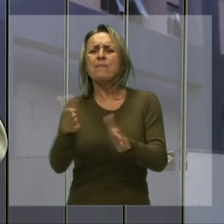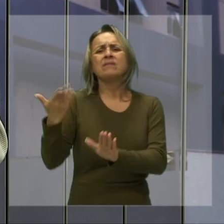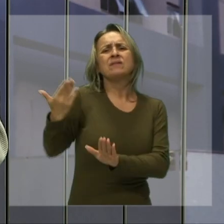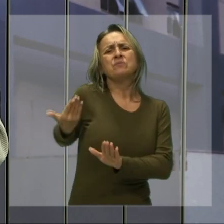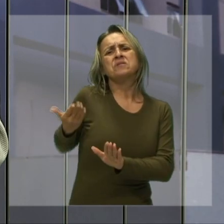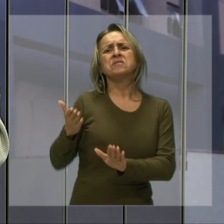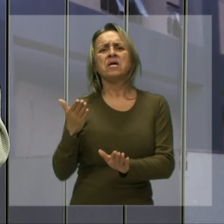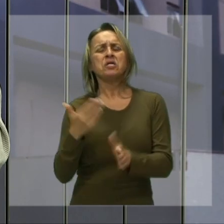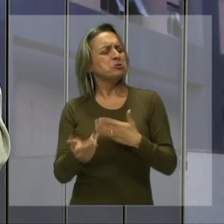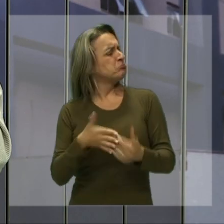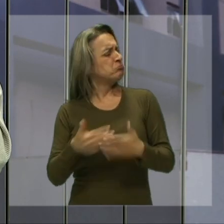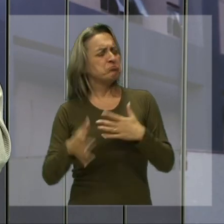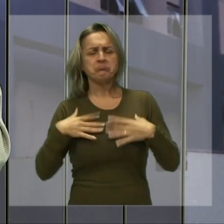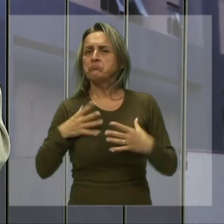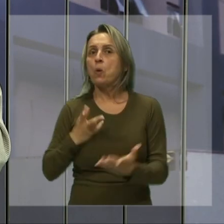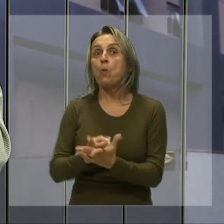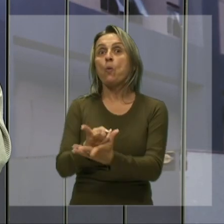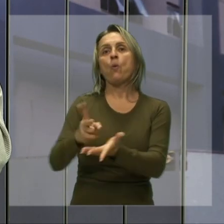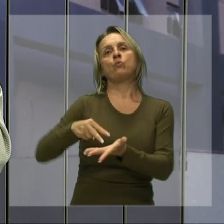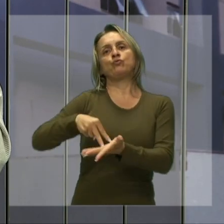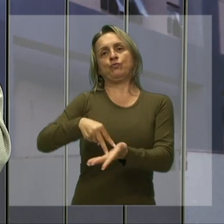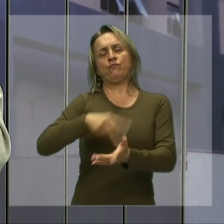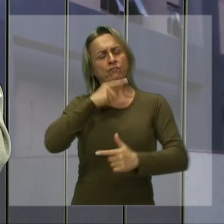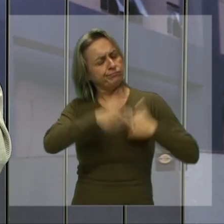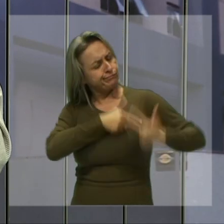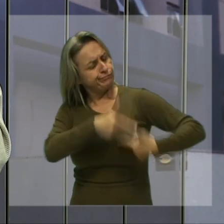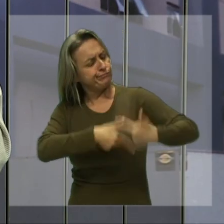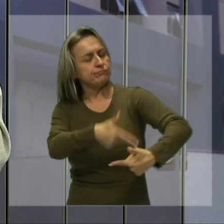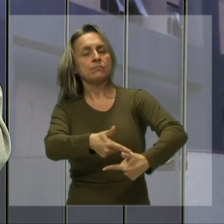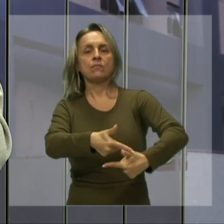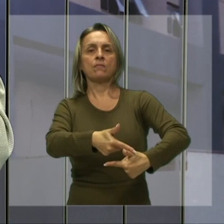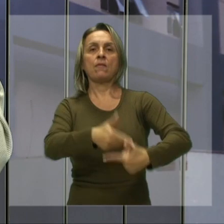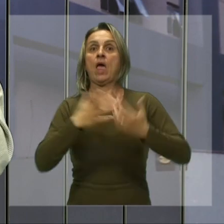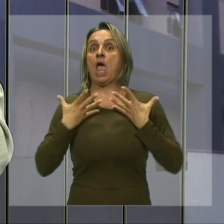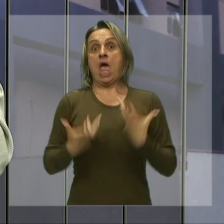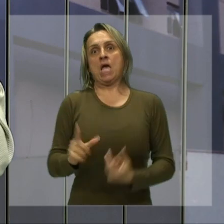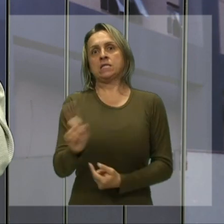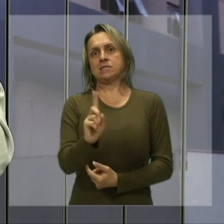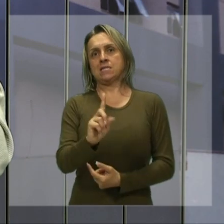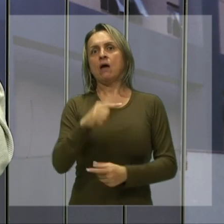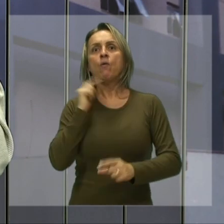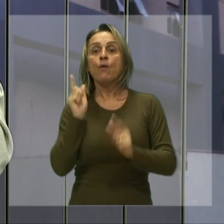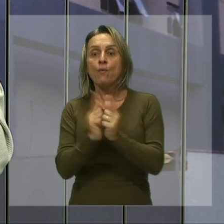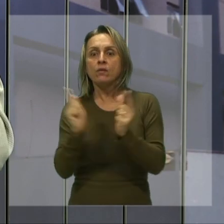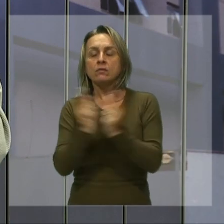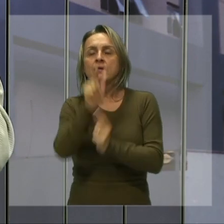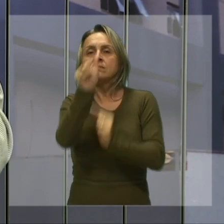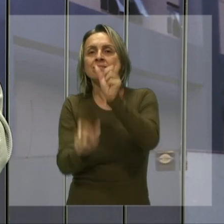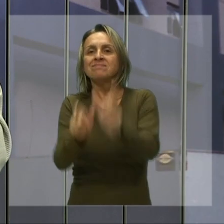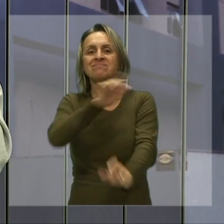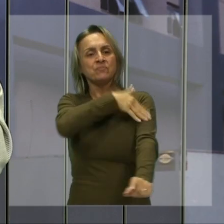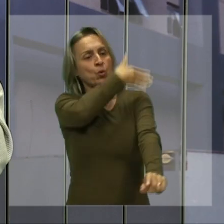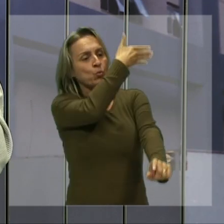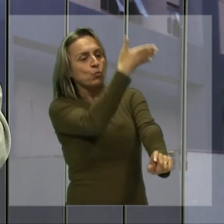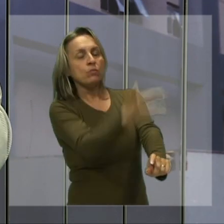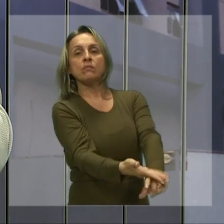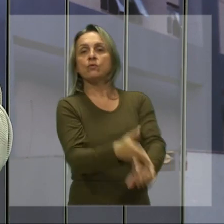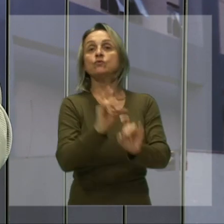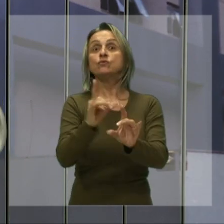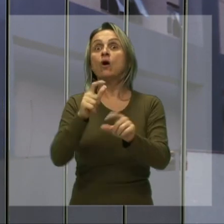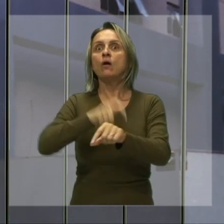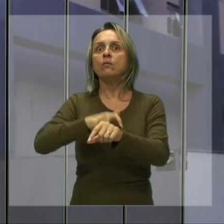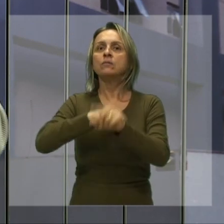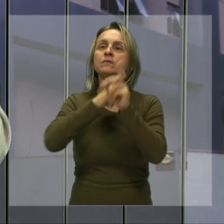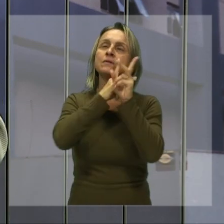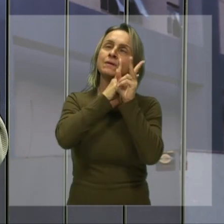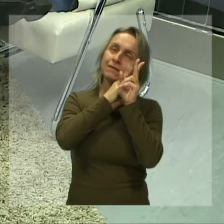continuo firme, trabalhando muito, incansavelmente, eu atendo as pessoas quase que o dia inteiro. É só no momento que eu estou dormindo ou estou no